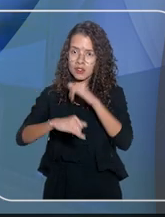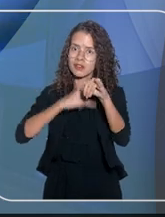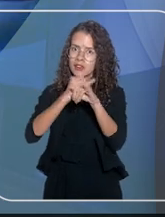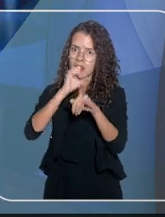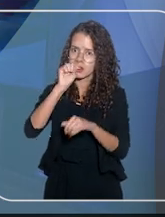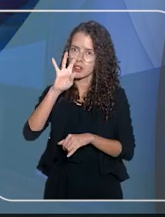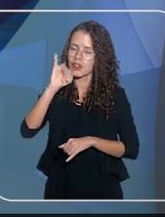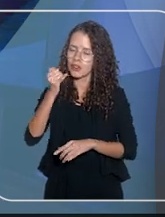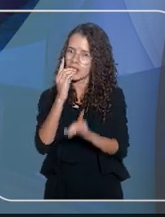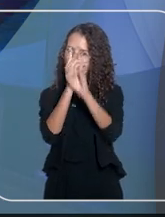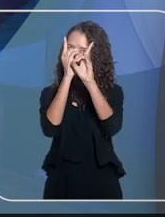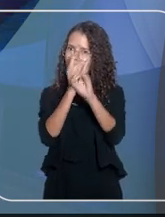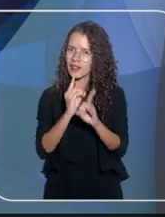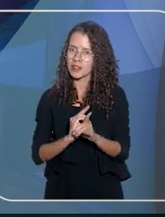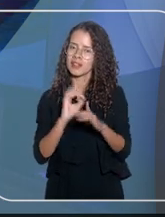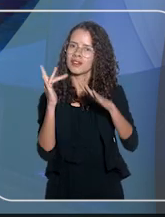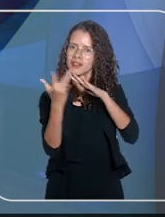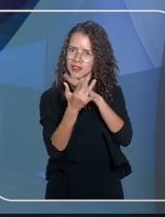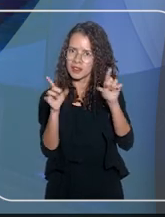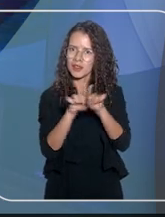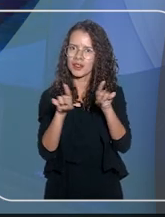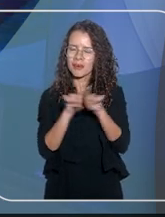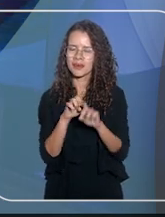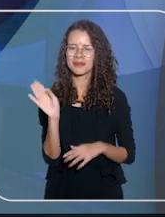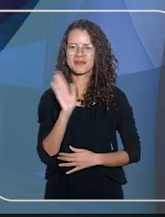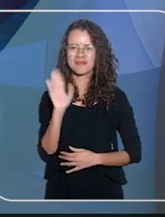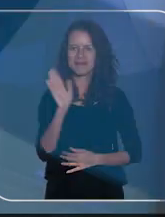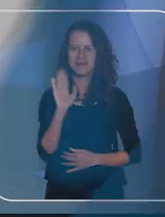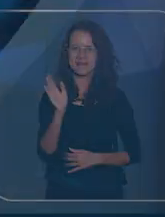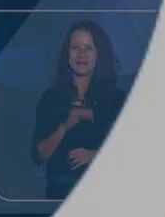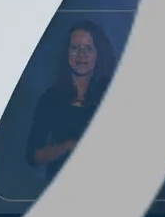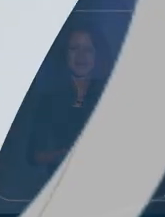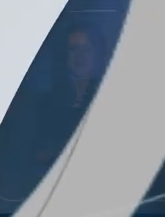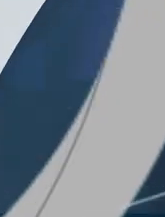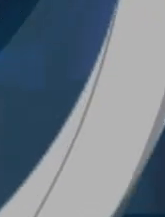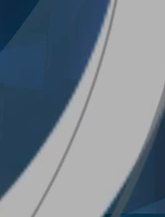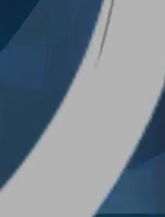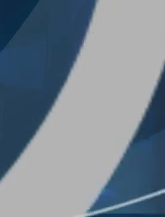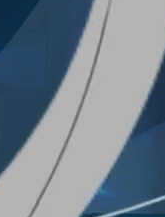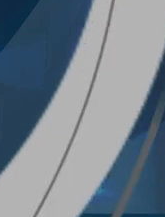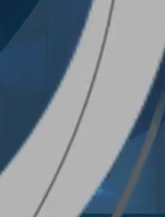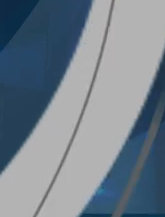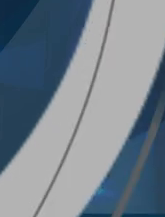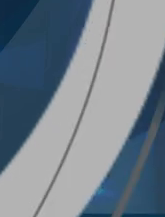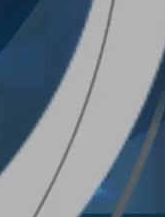outras notícias no site do STJ e nas nossas redes sociais. Até a próxima!